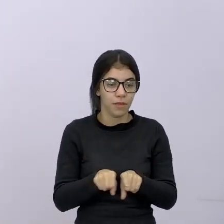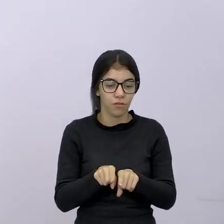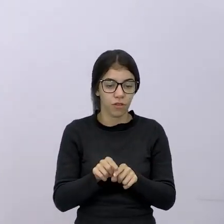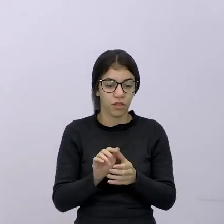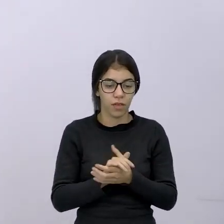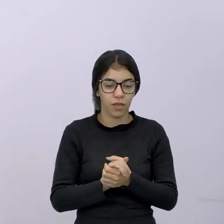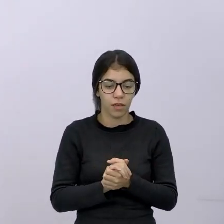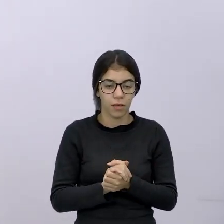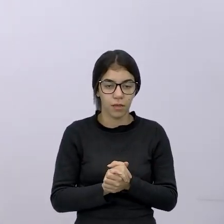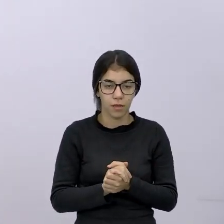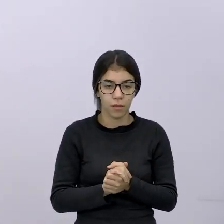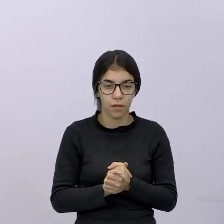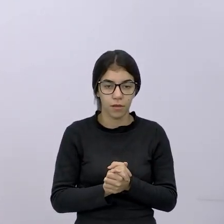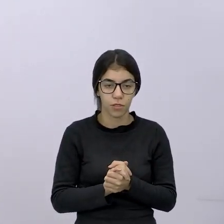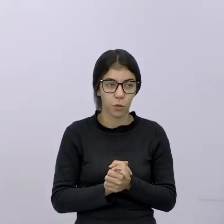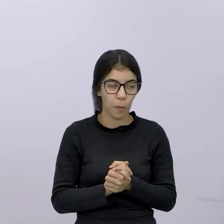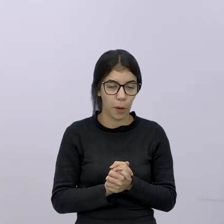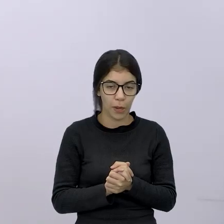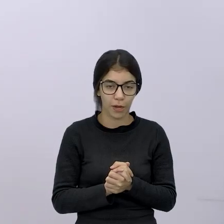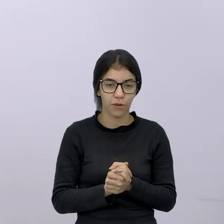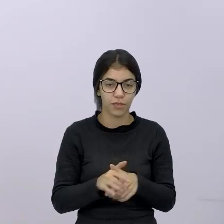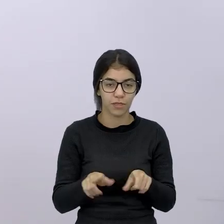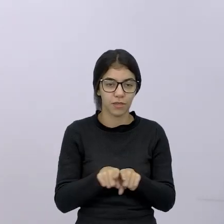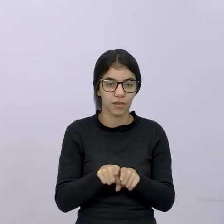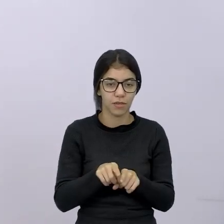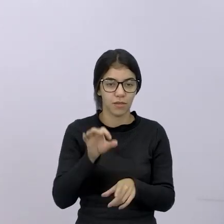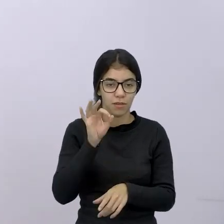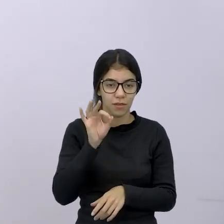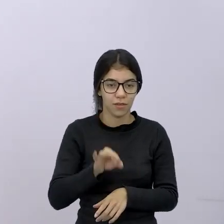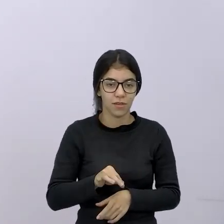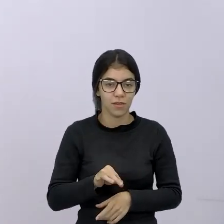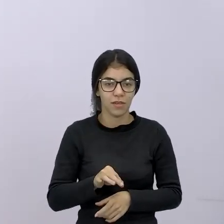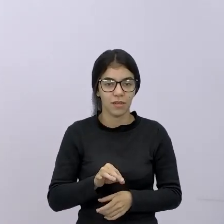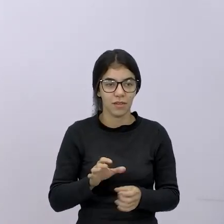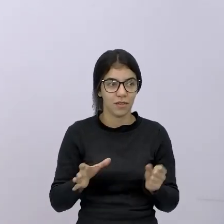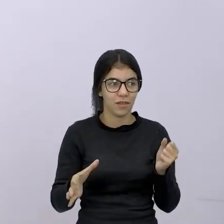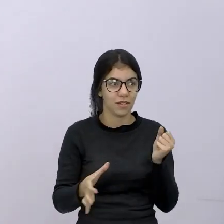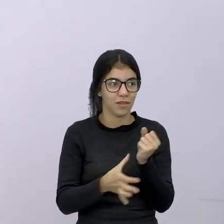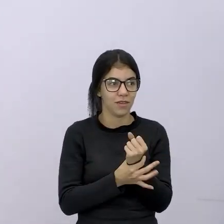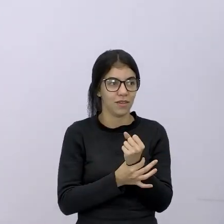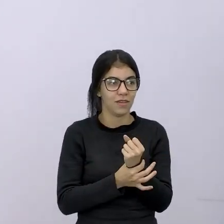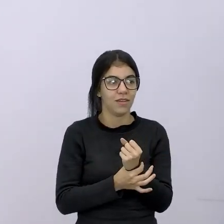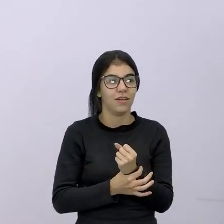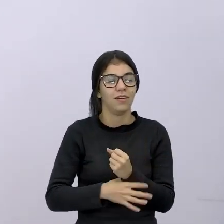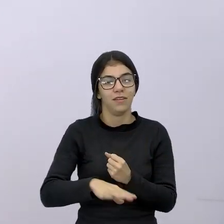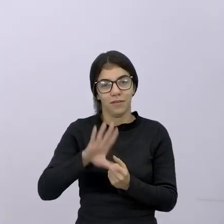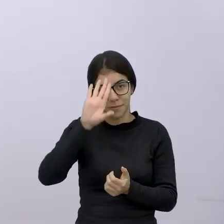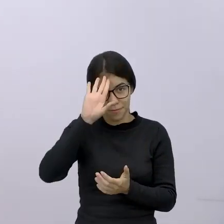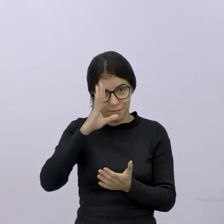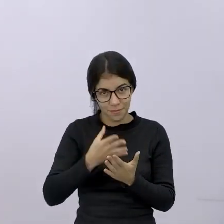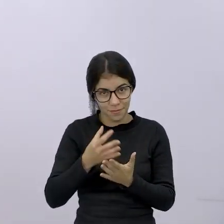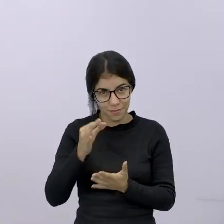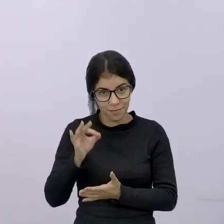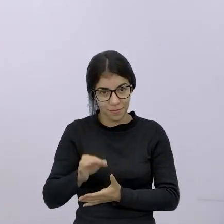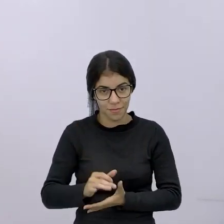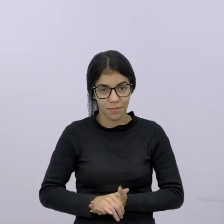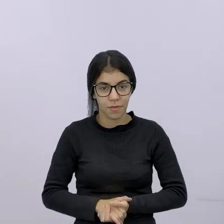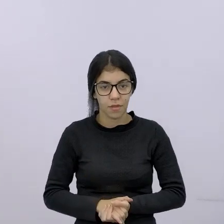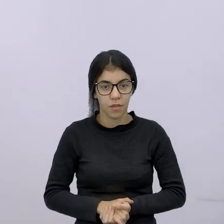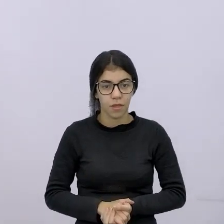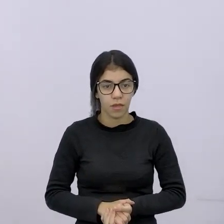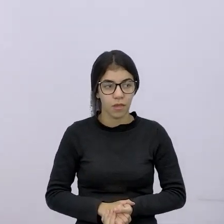ideias que sejam justamente confiáveis, verdadeiras, etc. Tá certo,